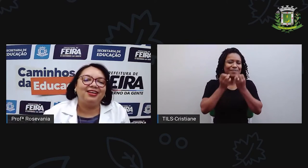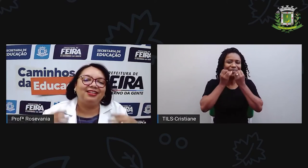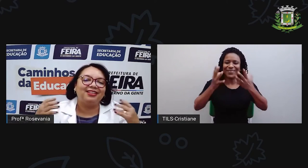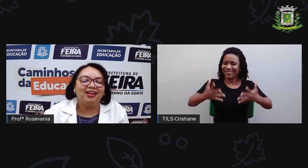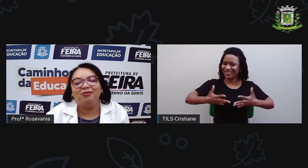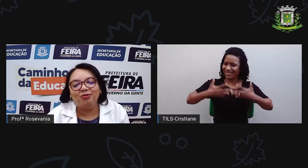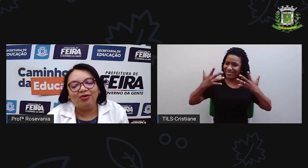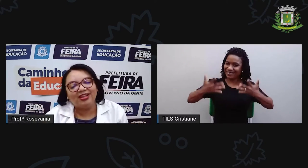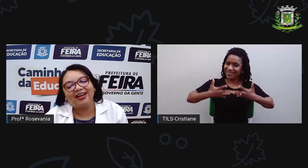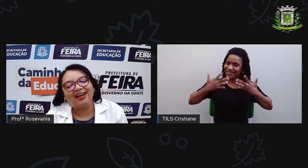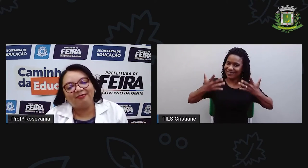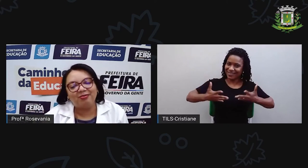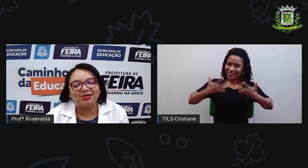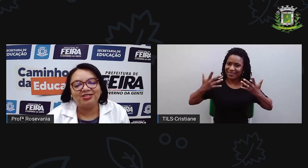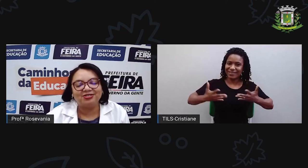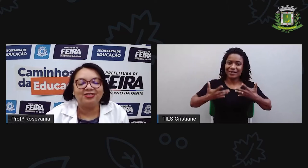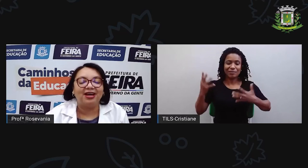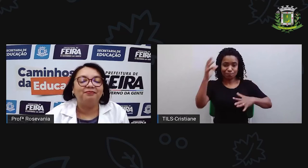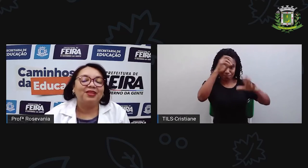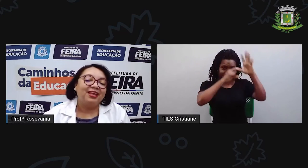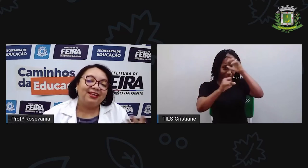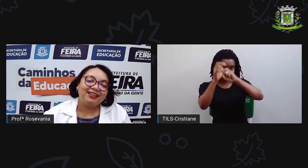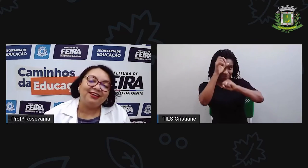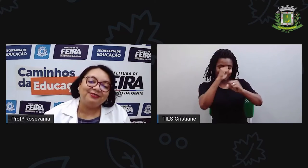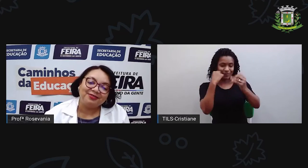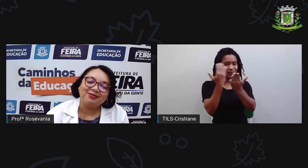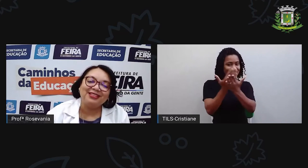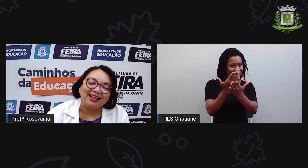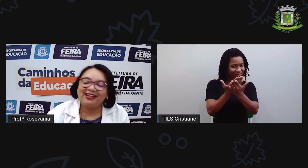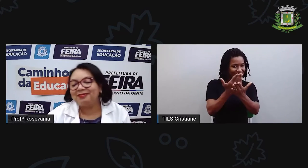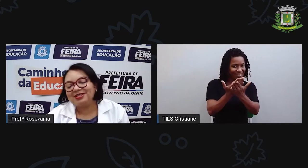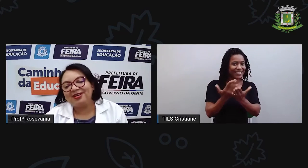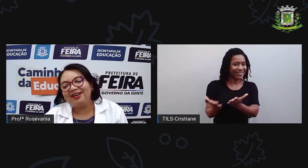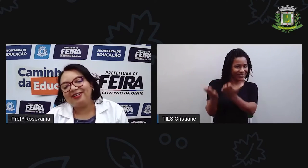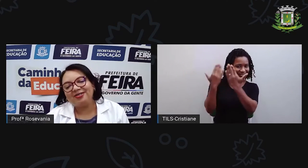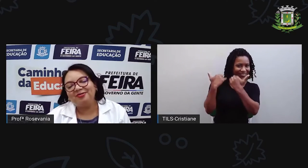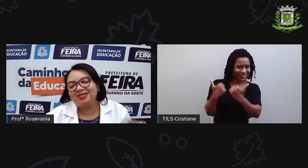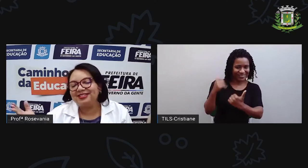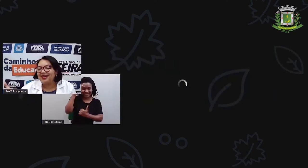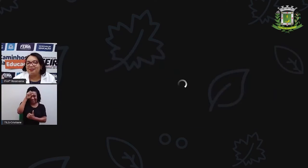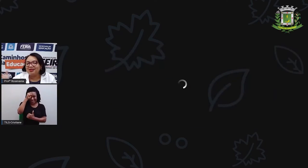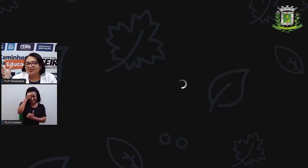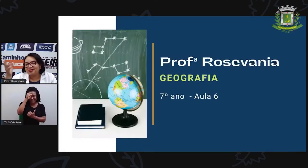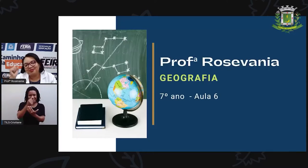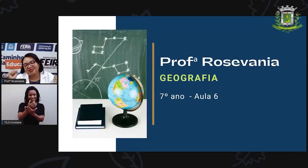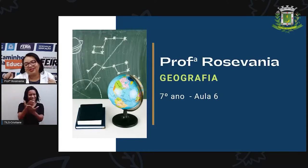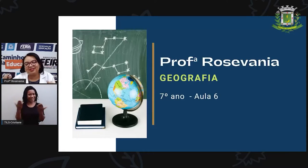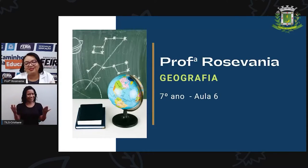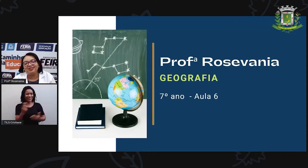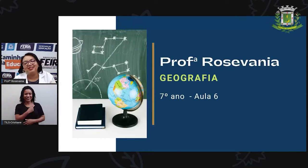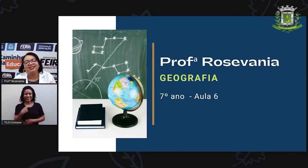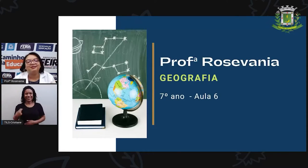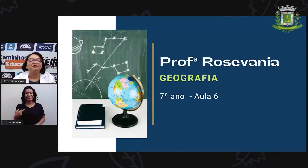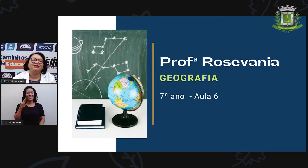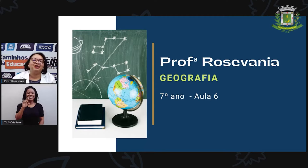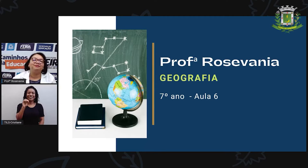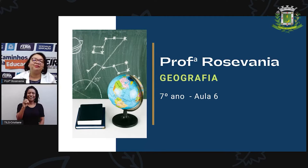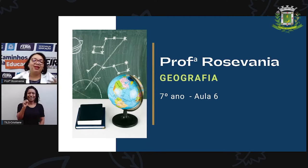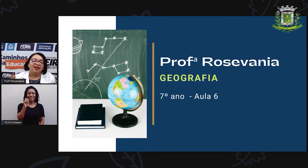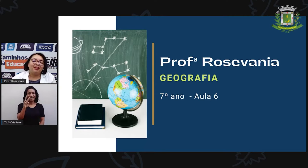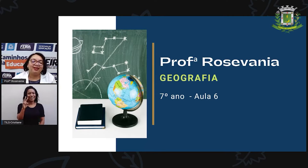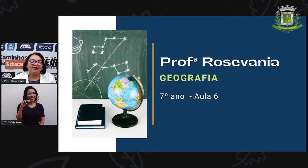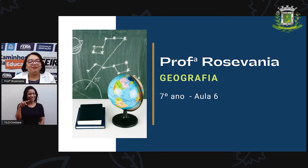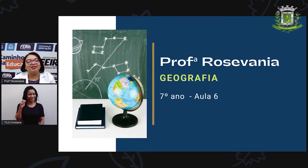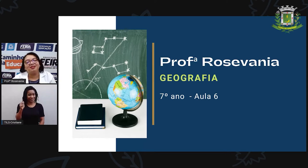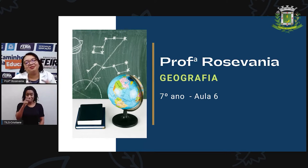e que tenham muita garrafa para poder estudar. Então, vamos lá, né? Mais uma aula, como vocês sabem, eu sou a professora Rosivânia, né?